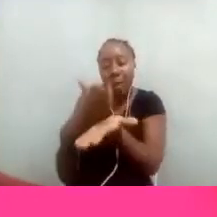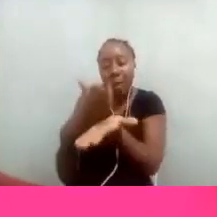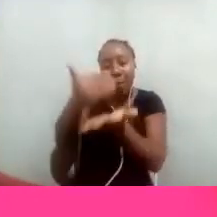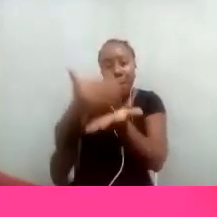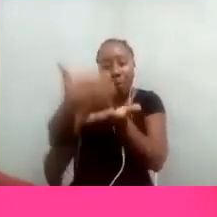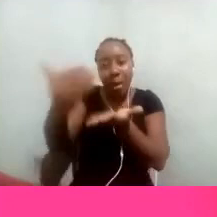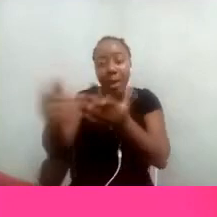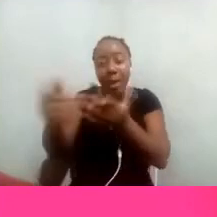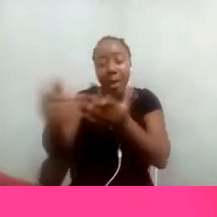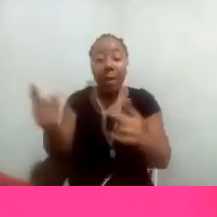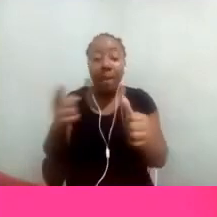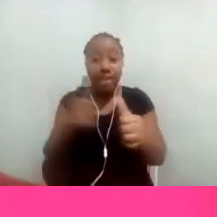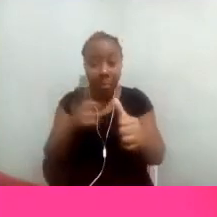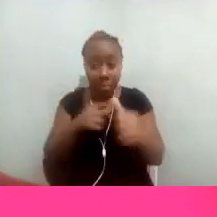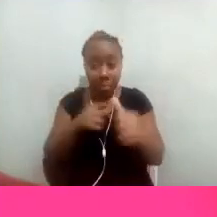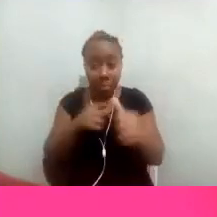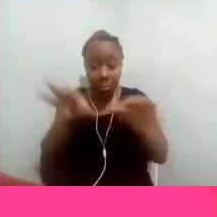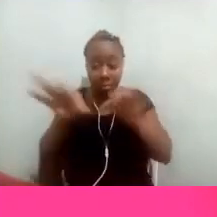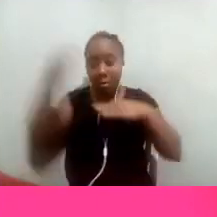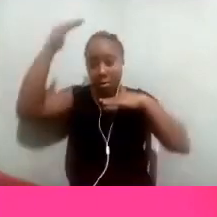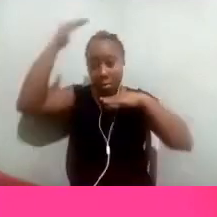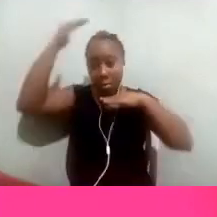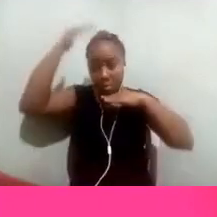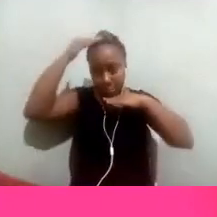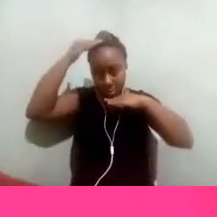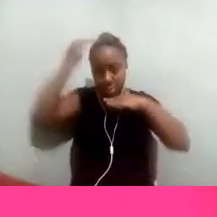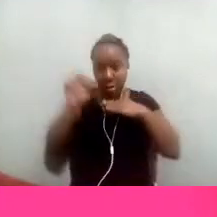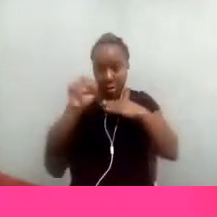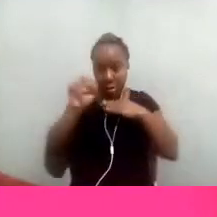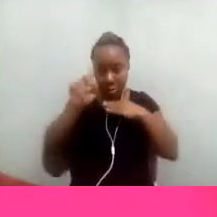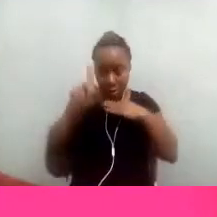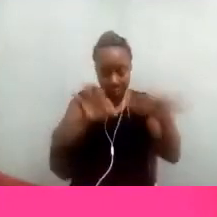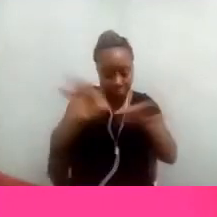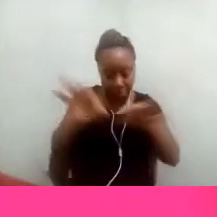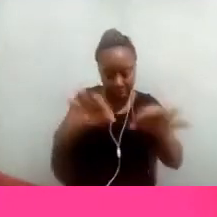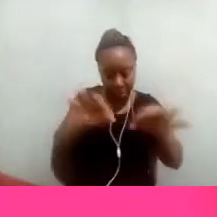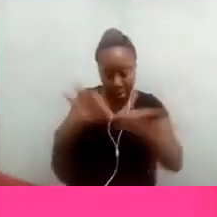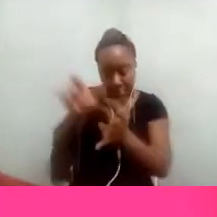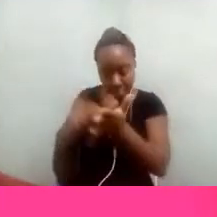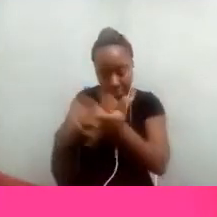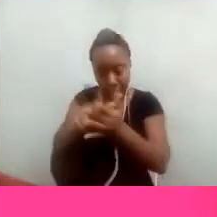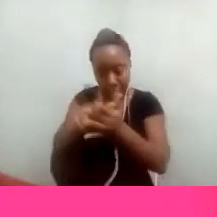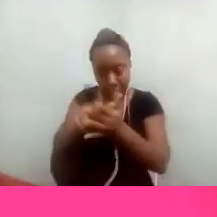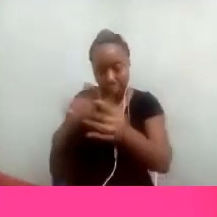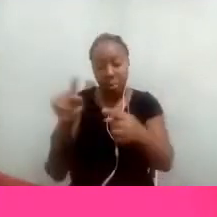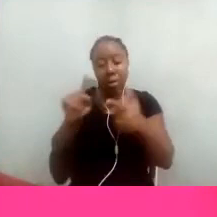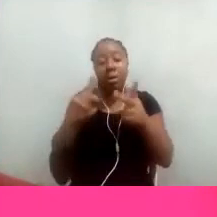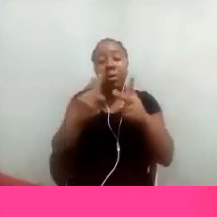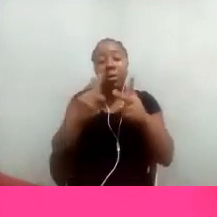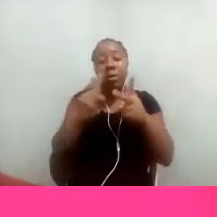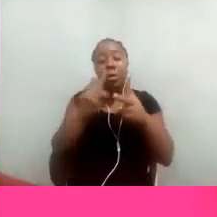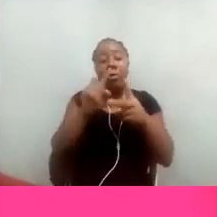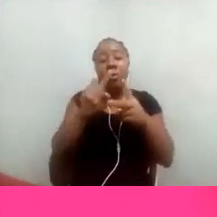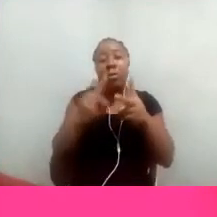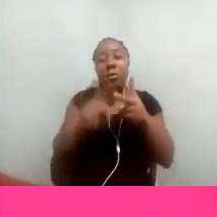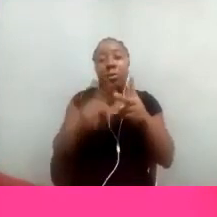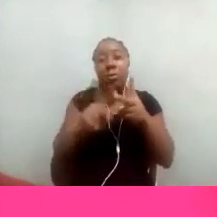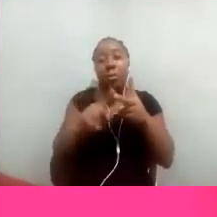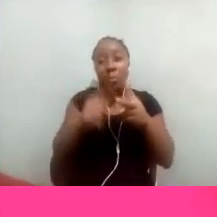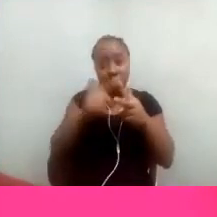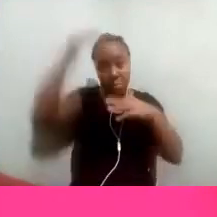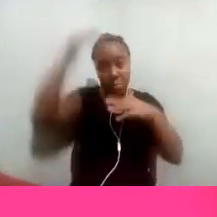cabeça dele. Ok, fiz a cabeça dele, o próximo trabalho que eu vou fazer